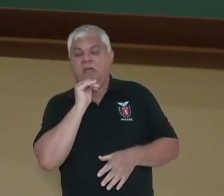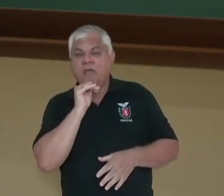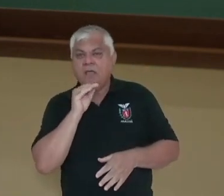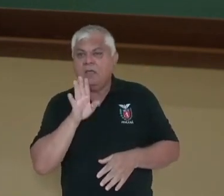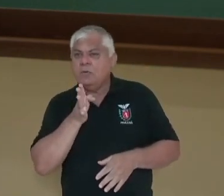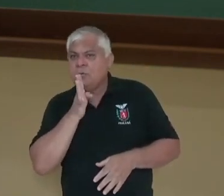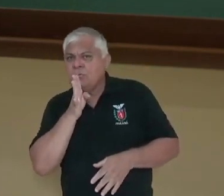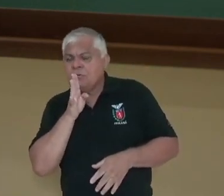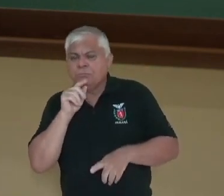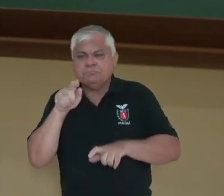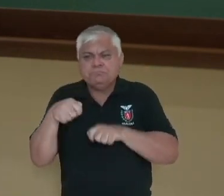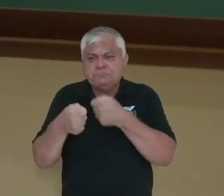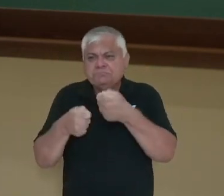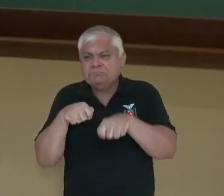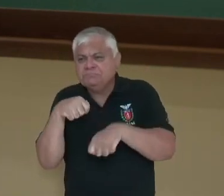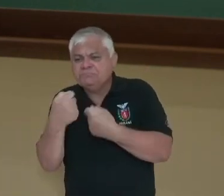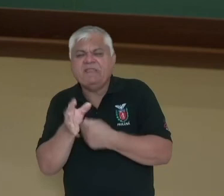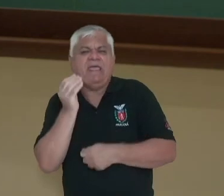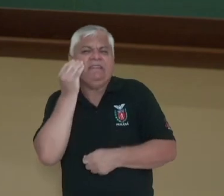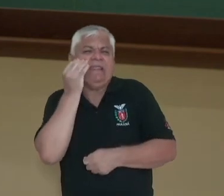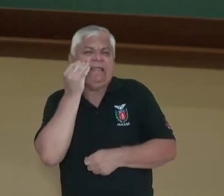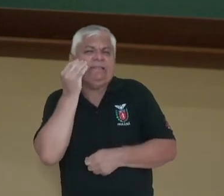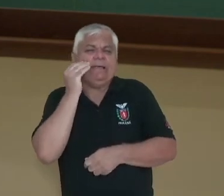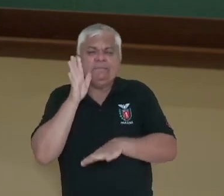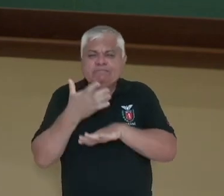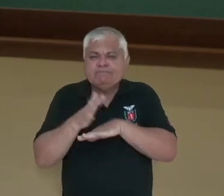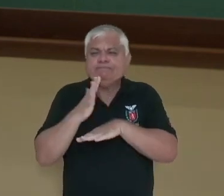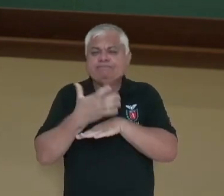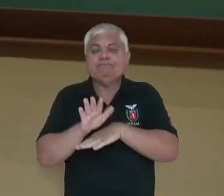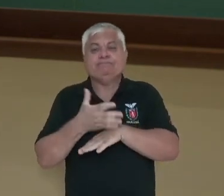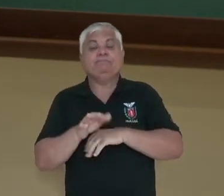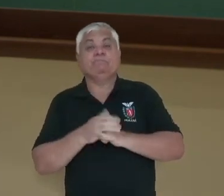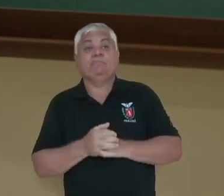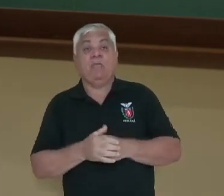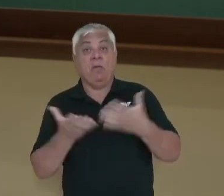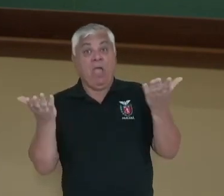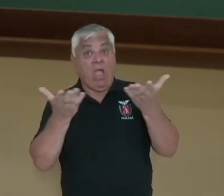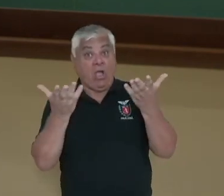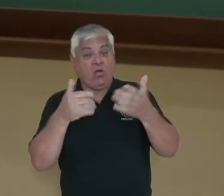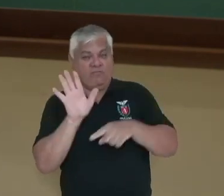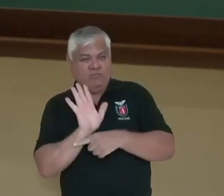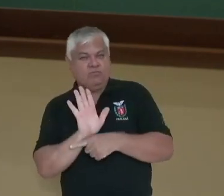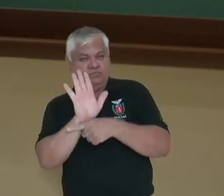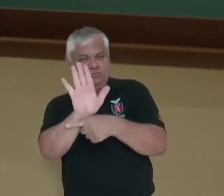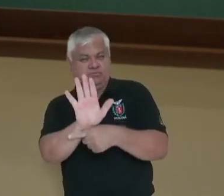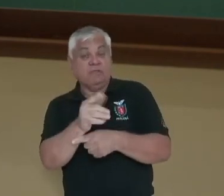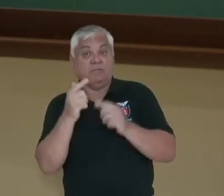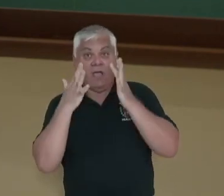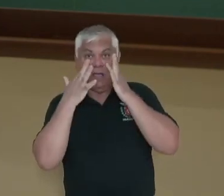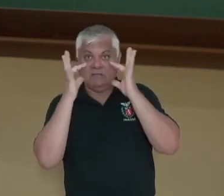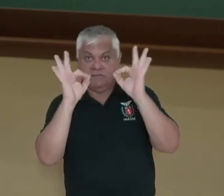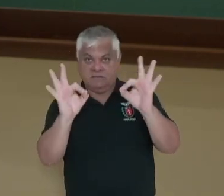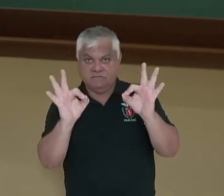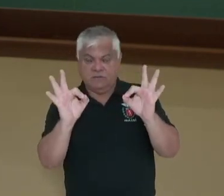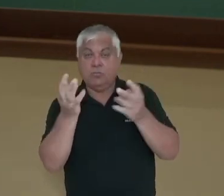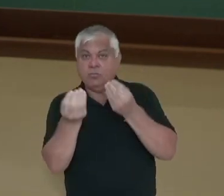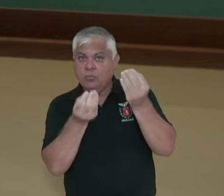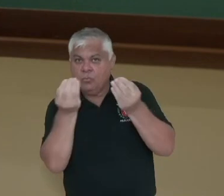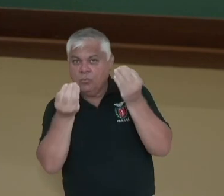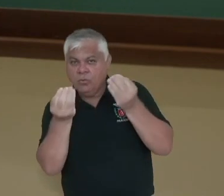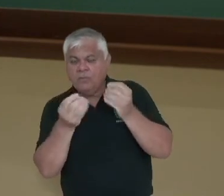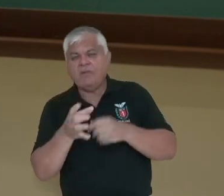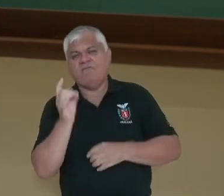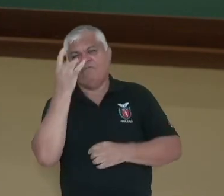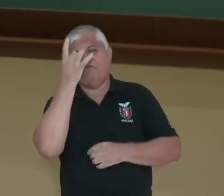matriz, conseguir montar ela inteira com todos os seus elementos. Então, agora que eu vou resolver, presta atenção para vocês entenderem o conceito e aí vai